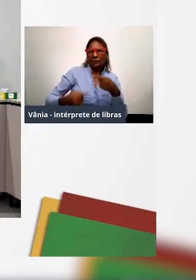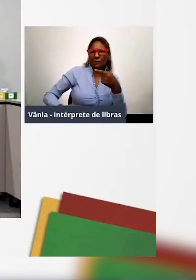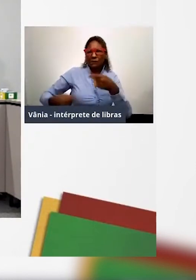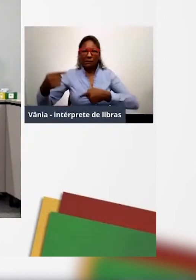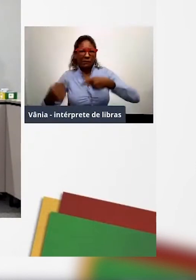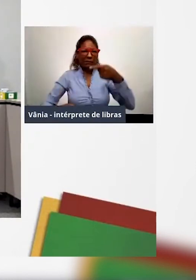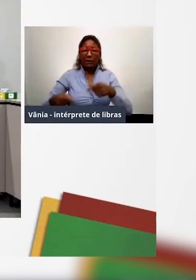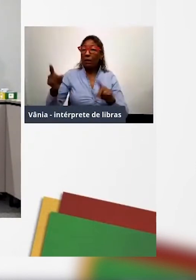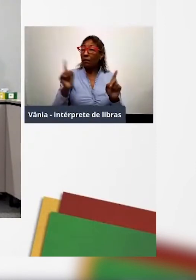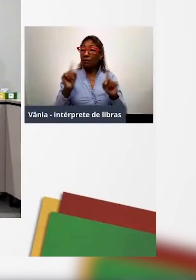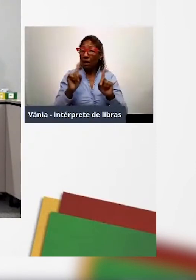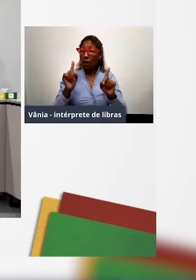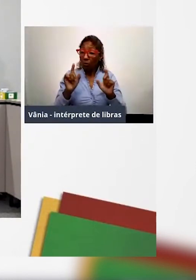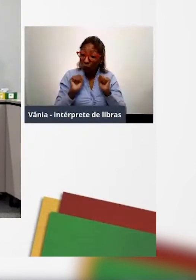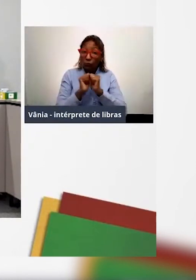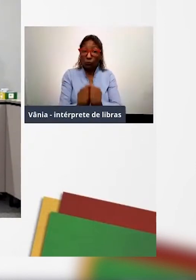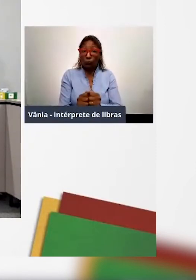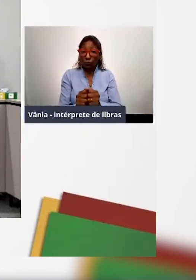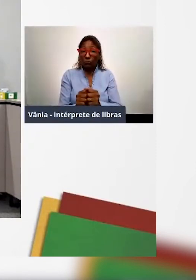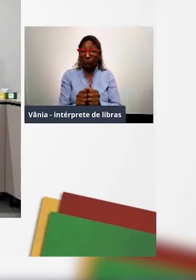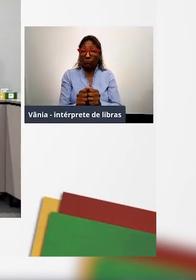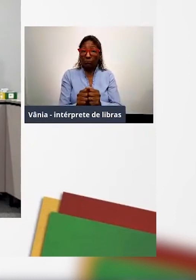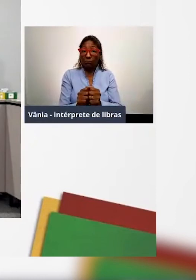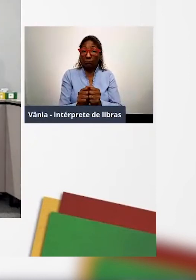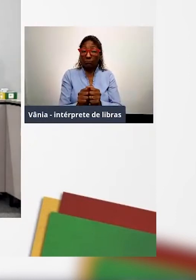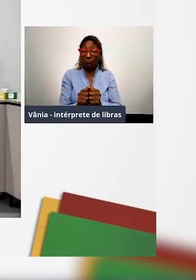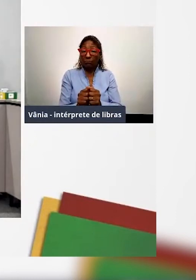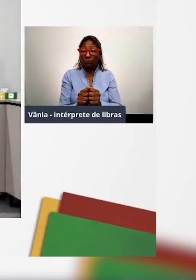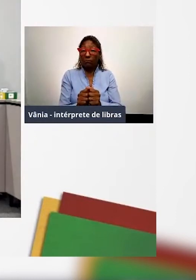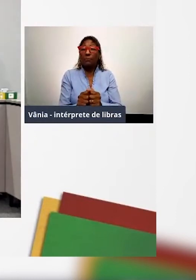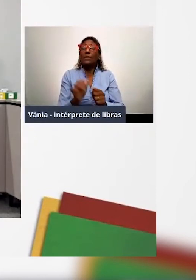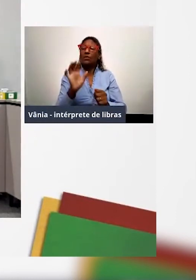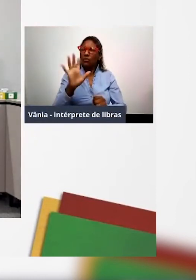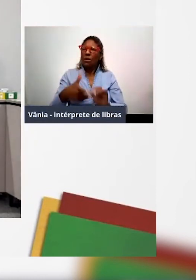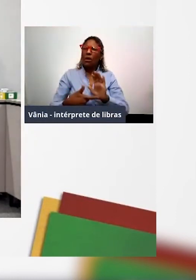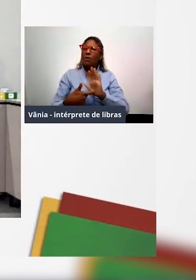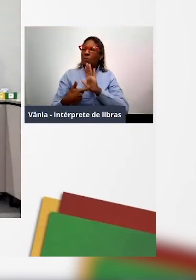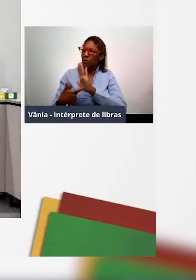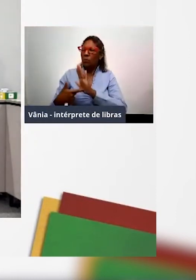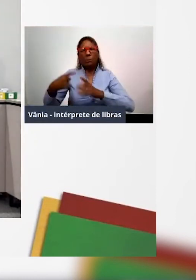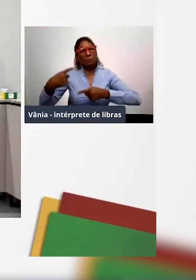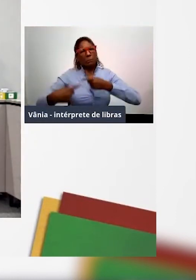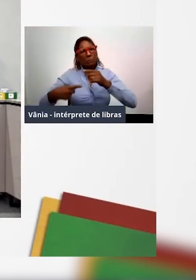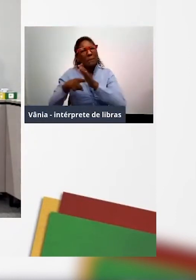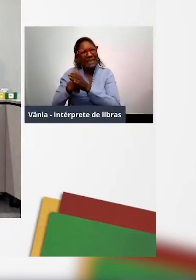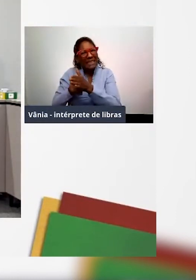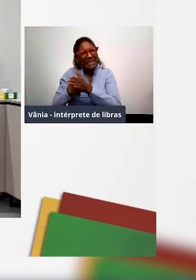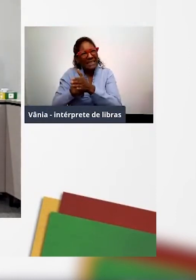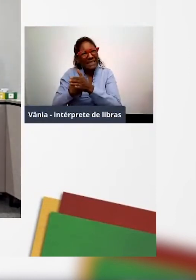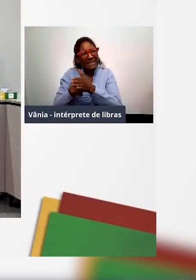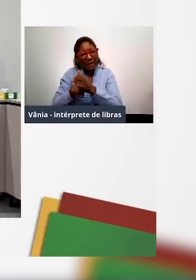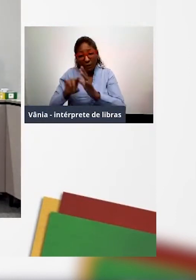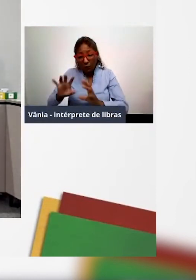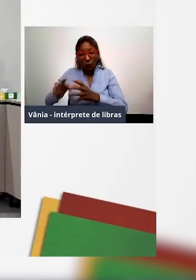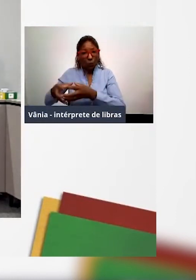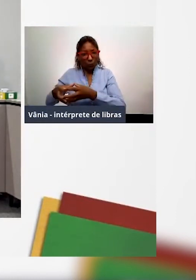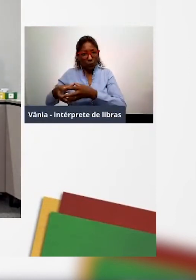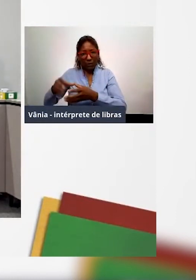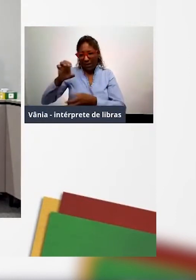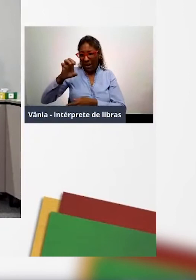precisamos puxar numa mesma direção. Foi mostrado aqui na pesquisa da